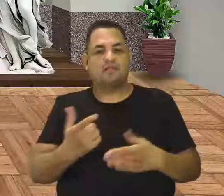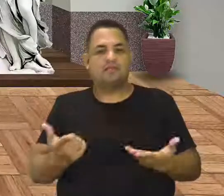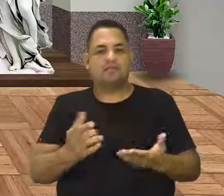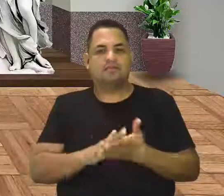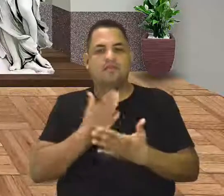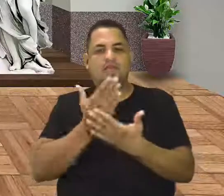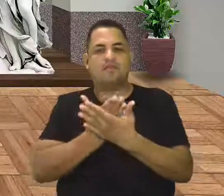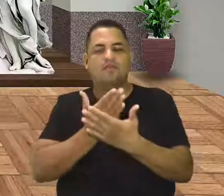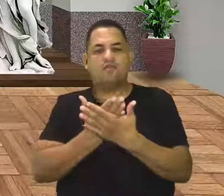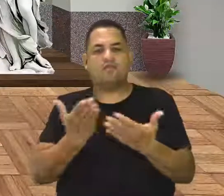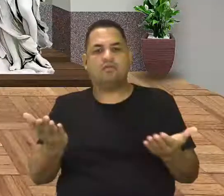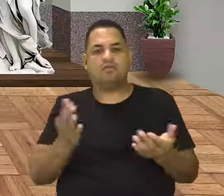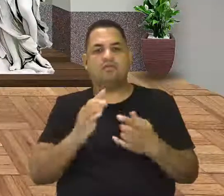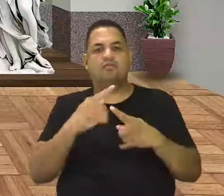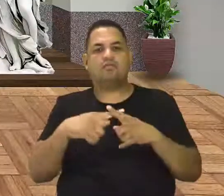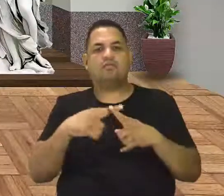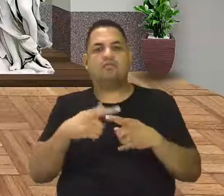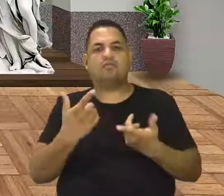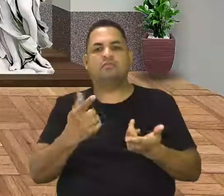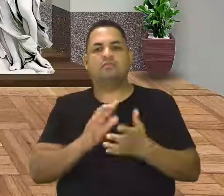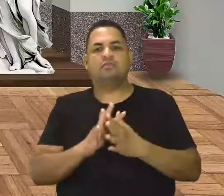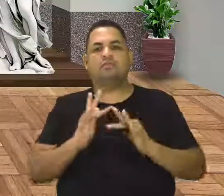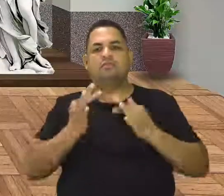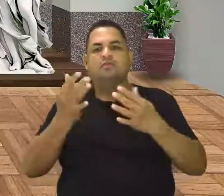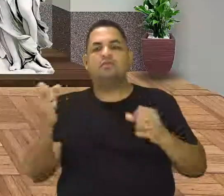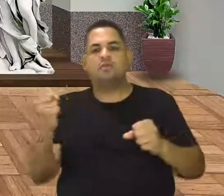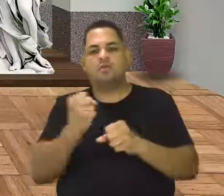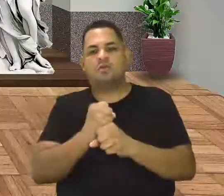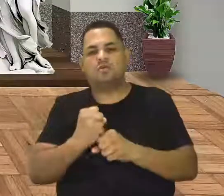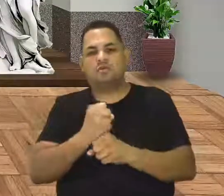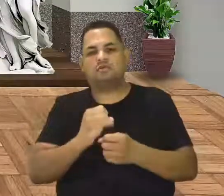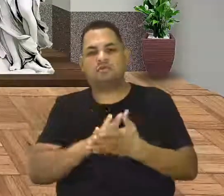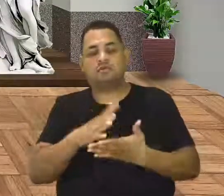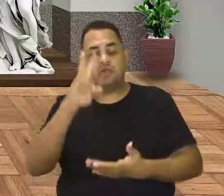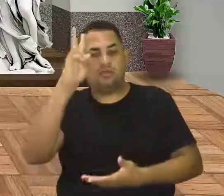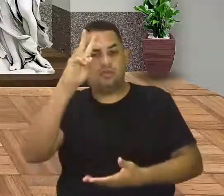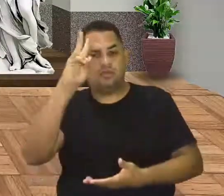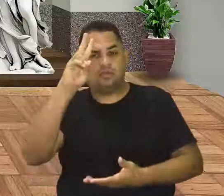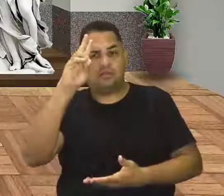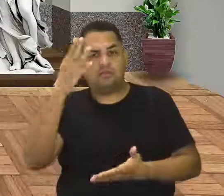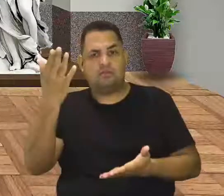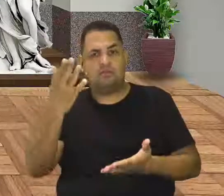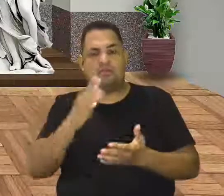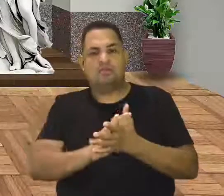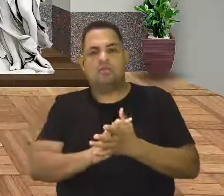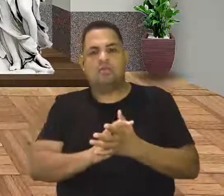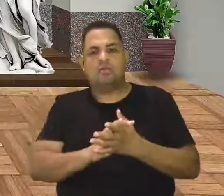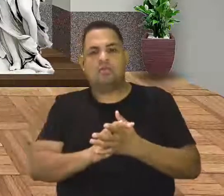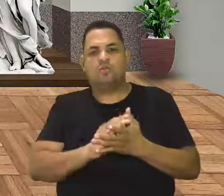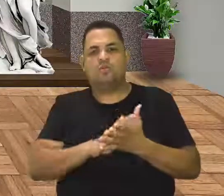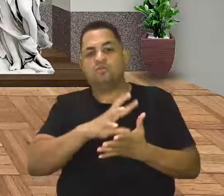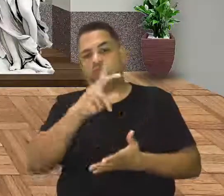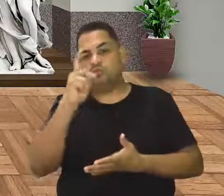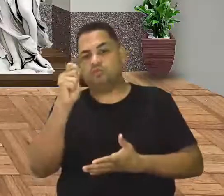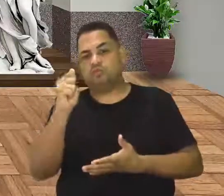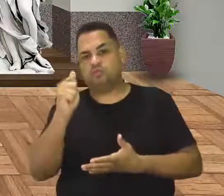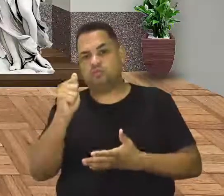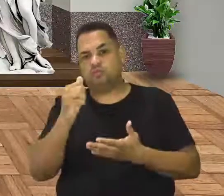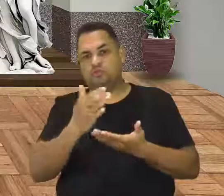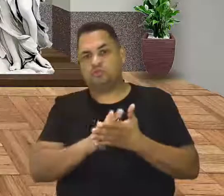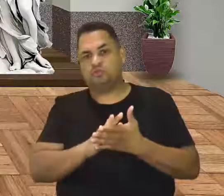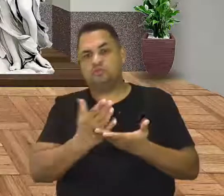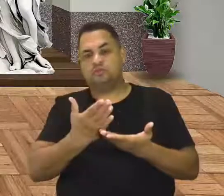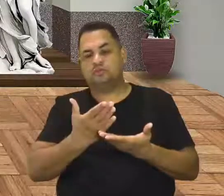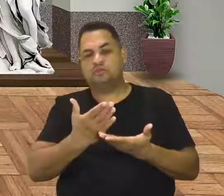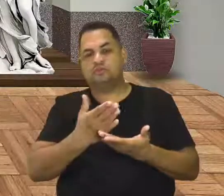nas nossas aulas porque temos até o final do ano eu só tô te lembrando que o tempos diz que